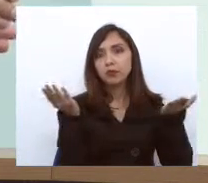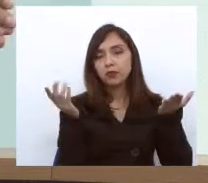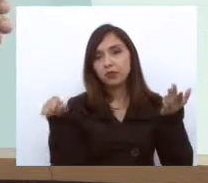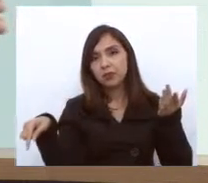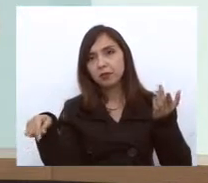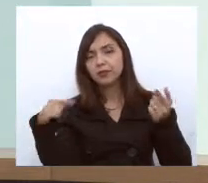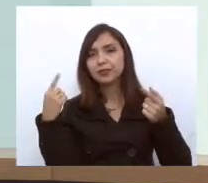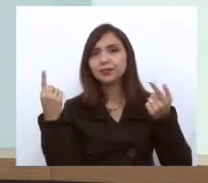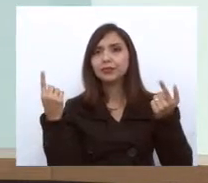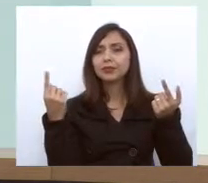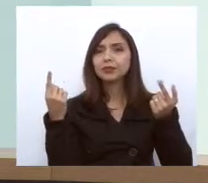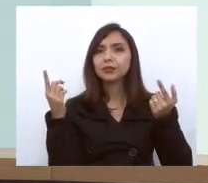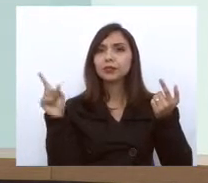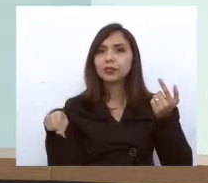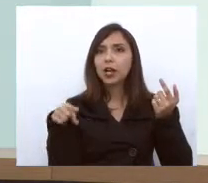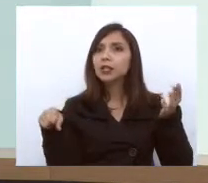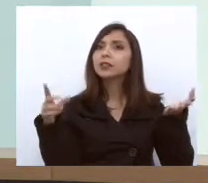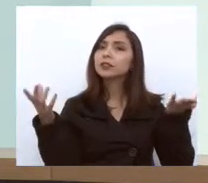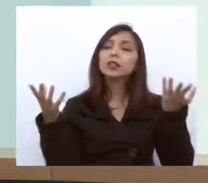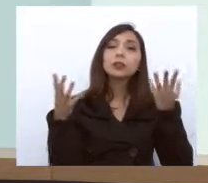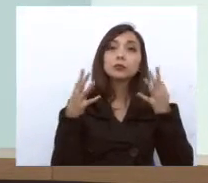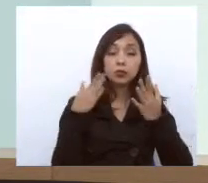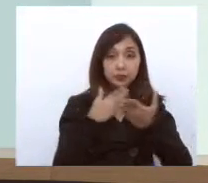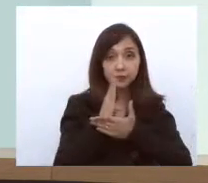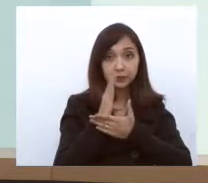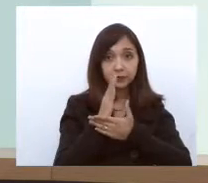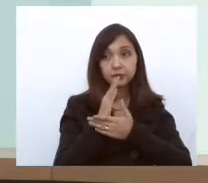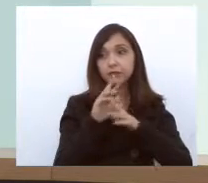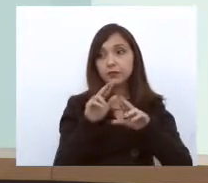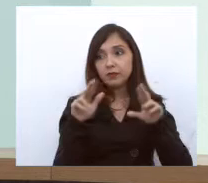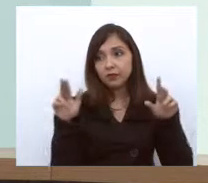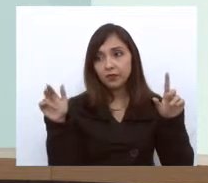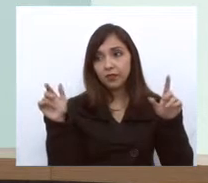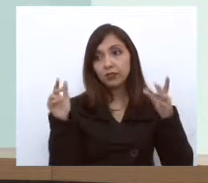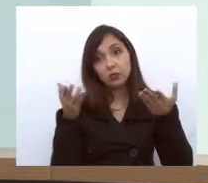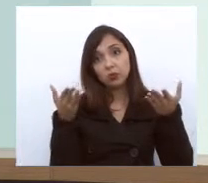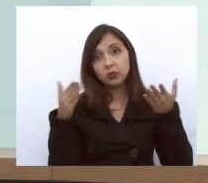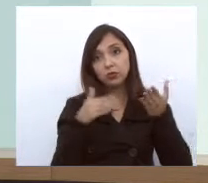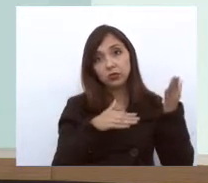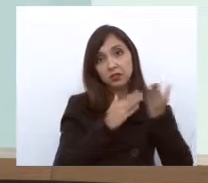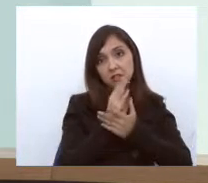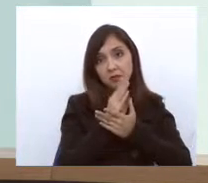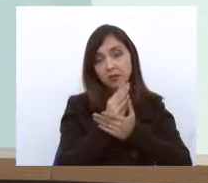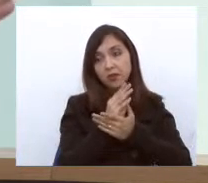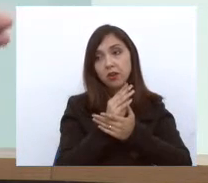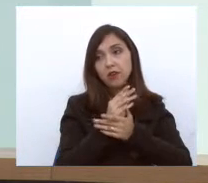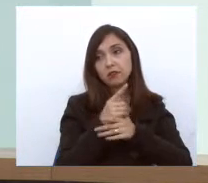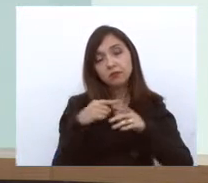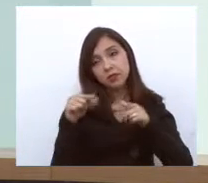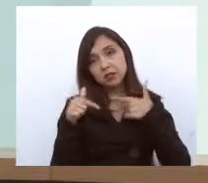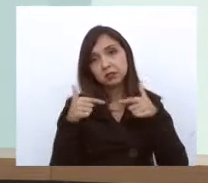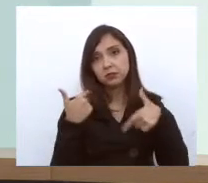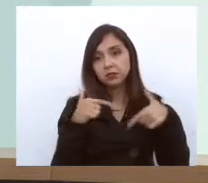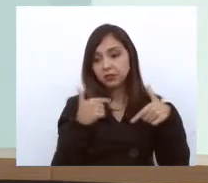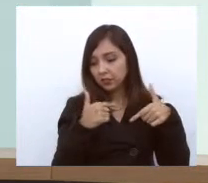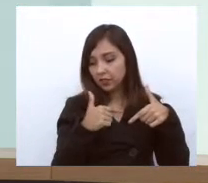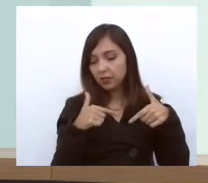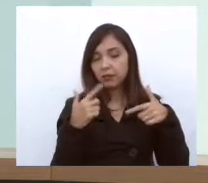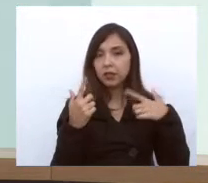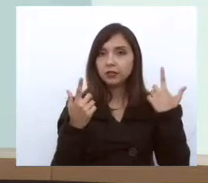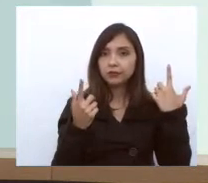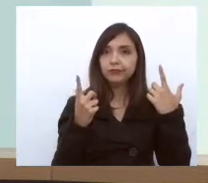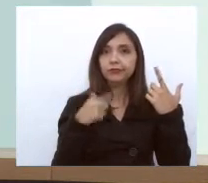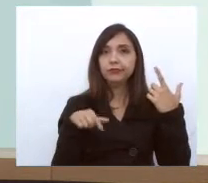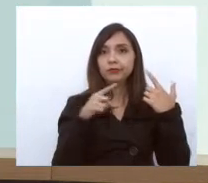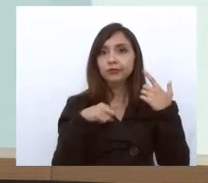a lei de 94. Então, se nós aprovarmos, que a gente aprovou cada coisa, que eu não duvido que talvez aprove, né, é mais um desserviço que a gente vai estar